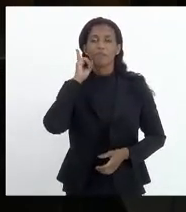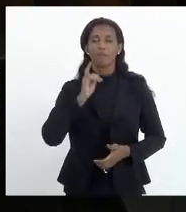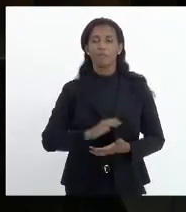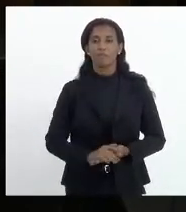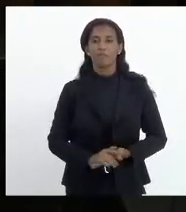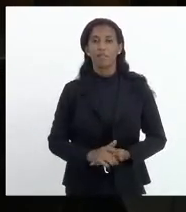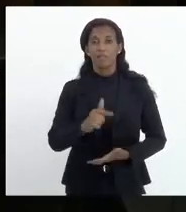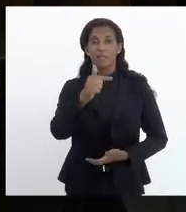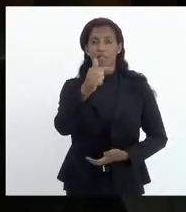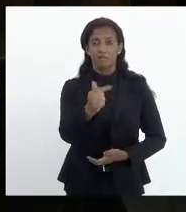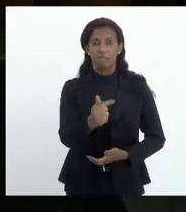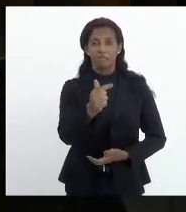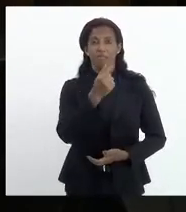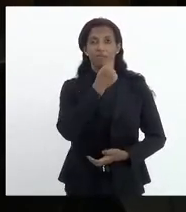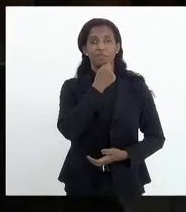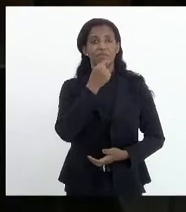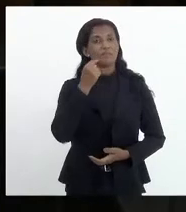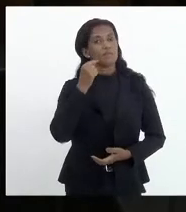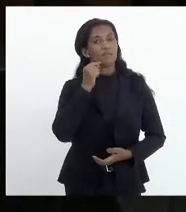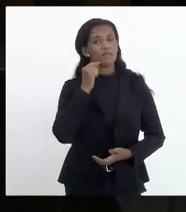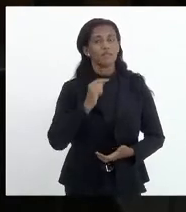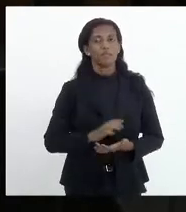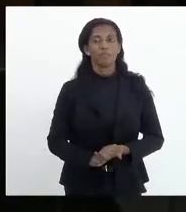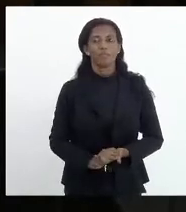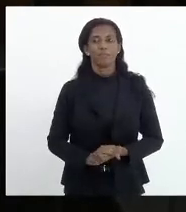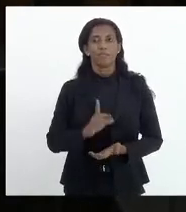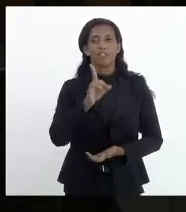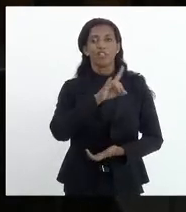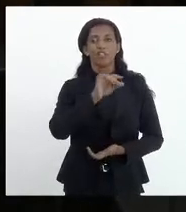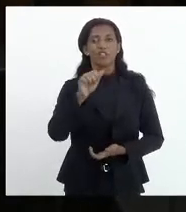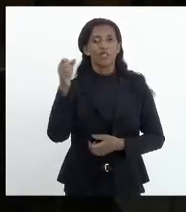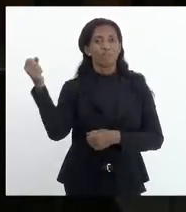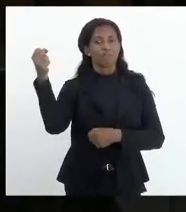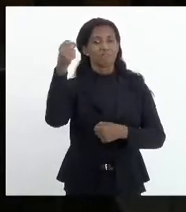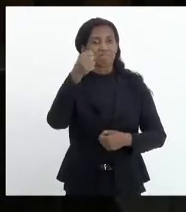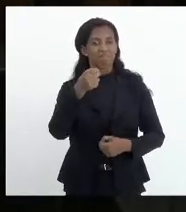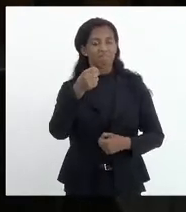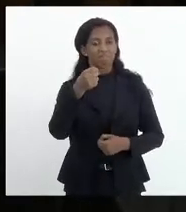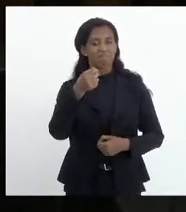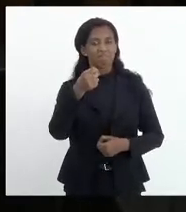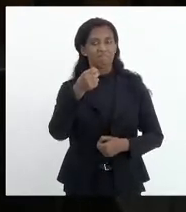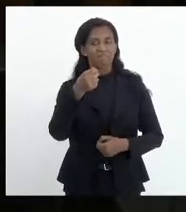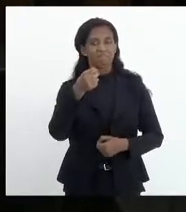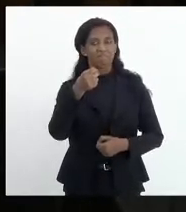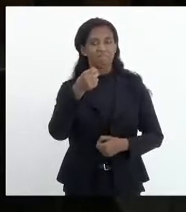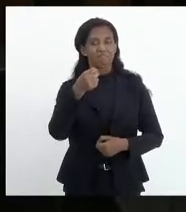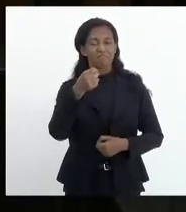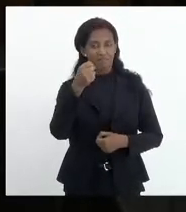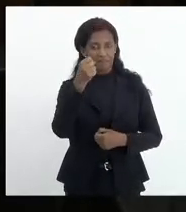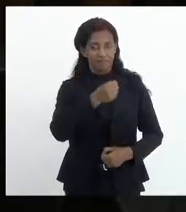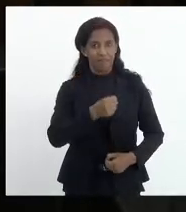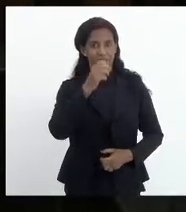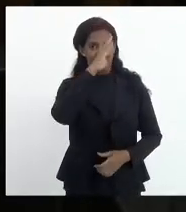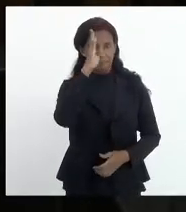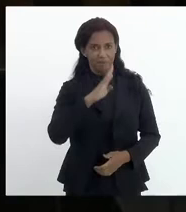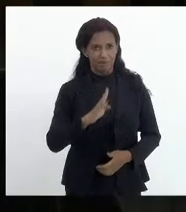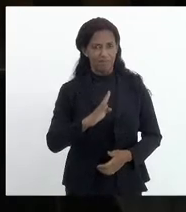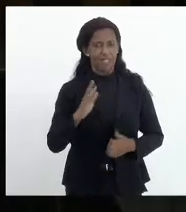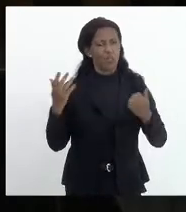Sete de Setembro Dia da Independência do Brasil